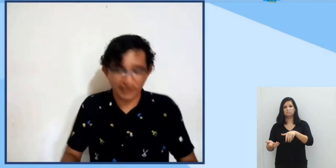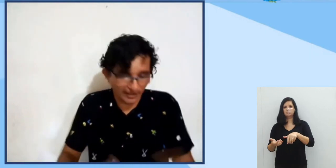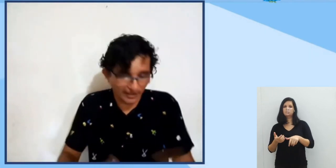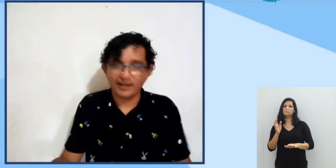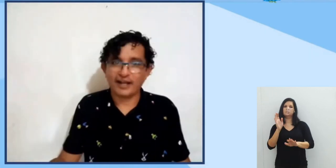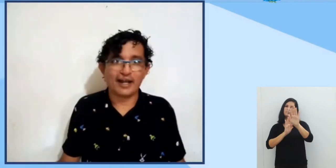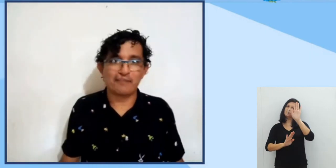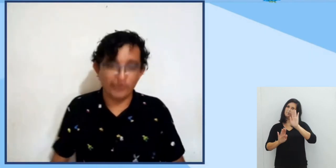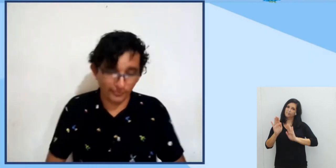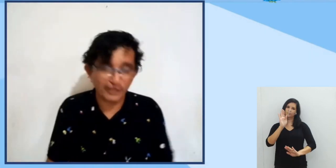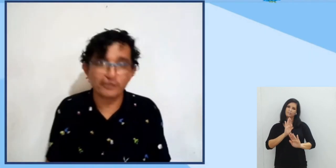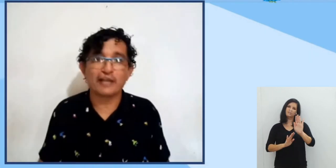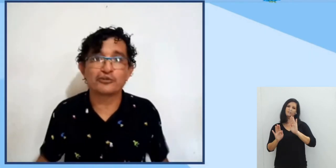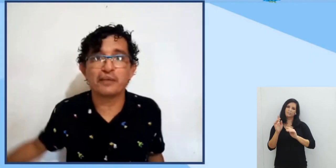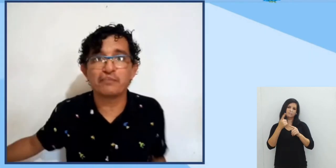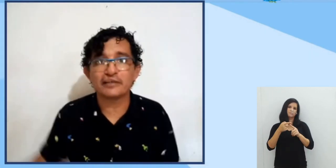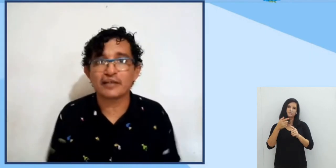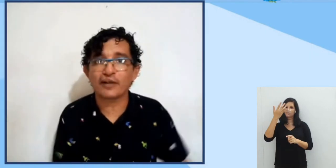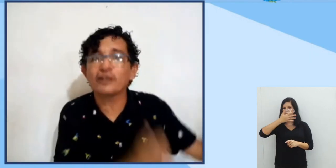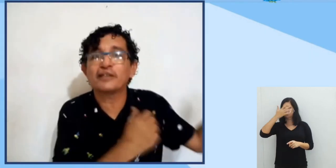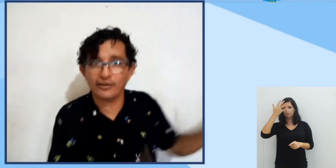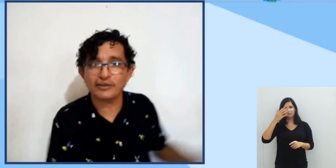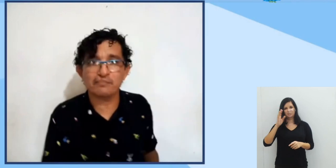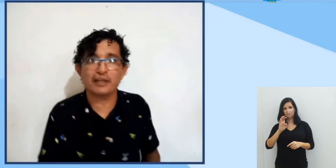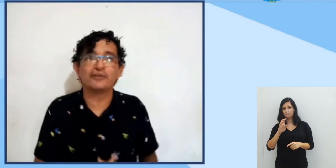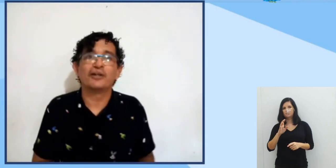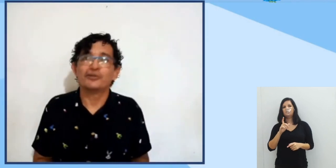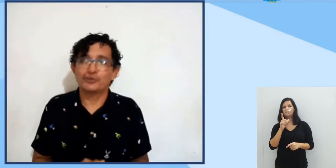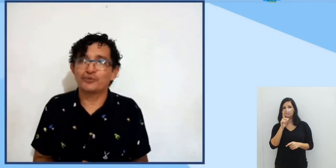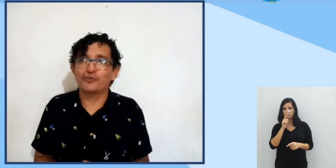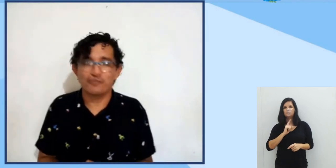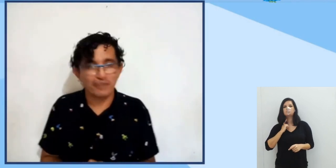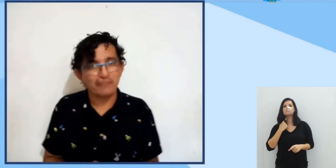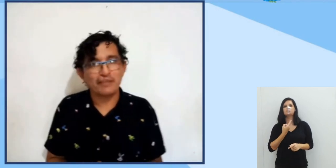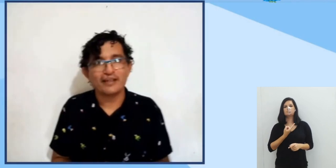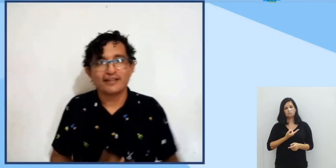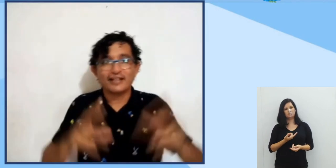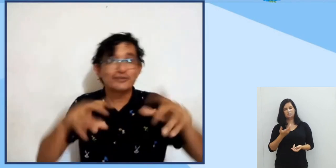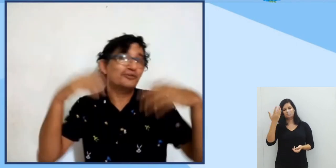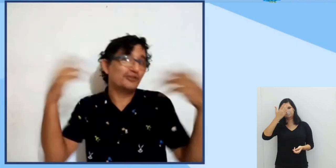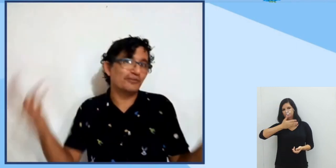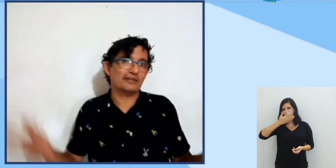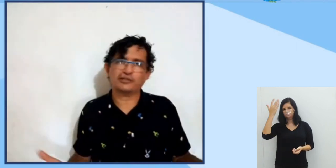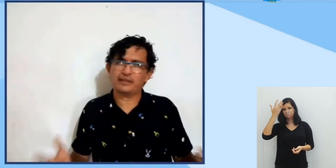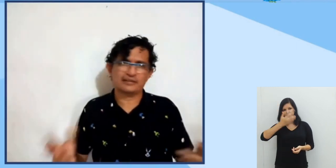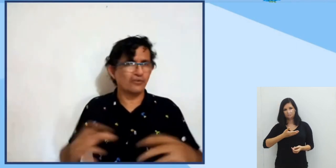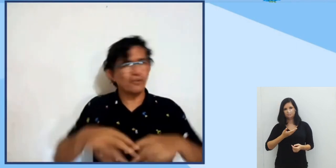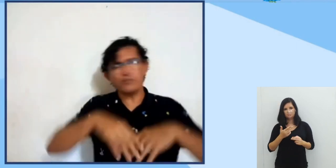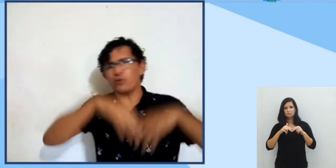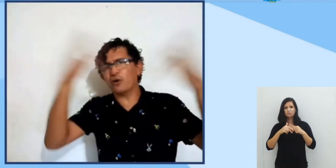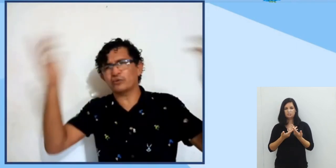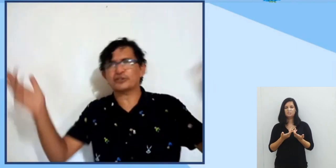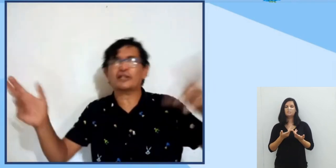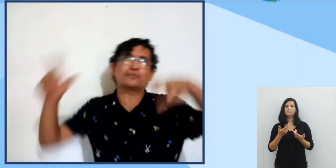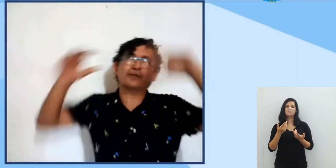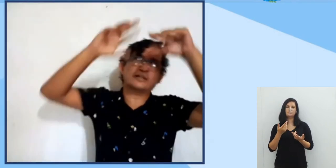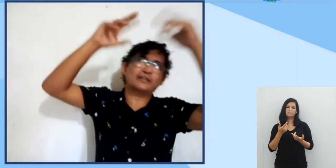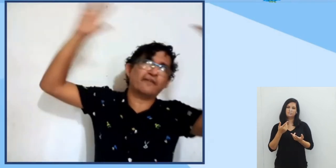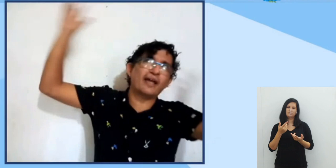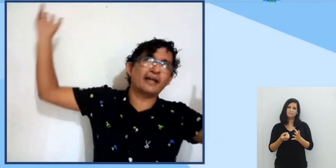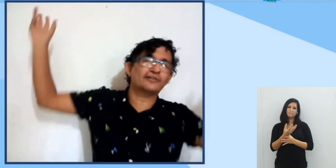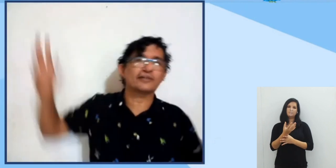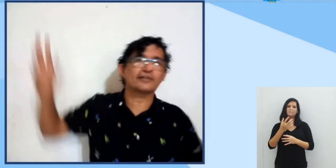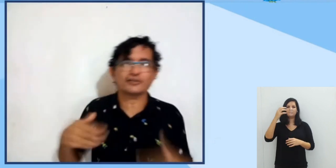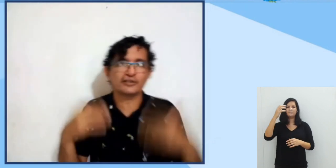seja, você acaba não vendo mais o bebê e sacode a água de banho junto com o bebê. E aí surgiu essa expressão, como outras, está